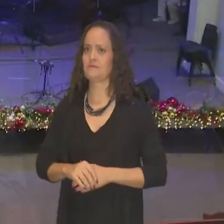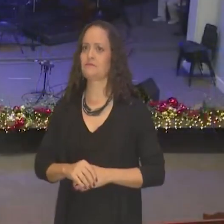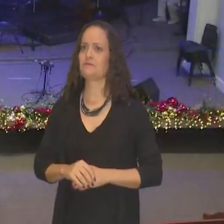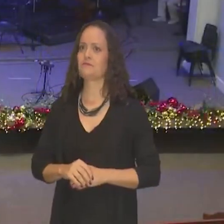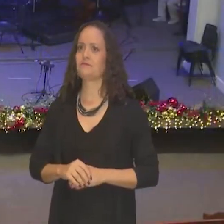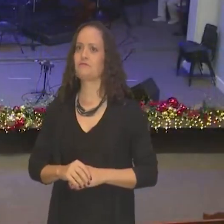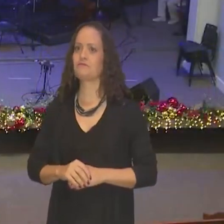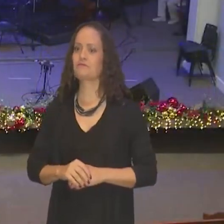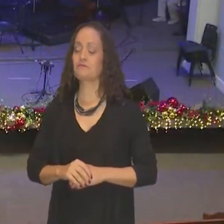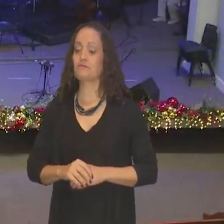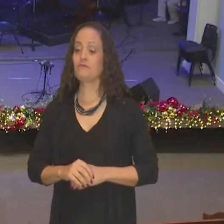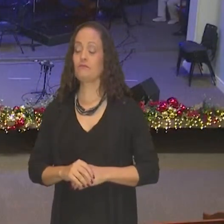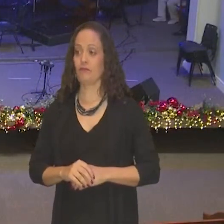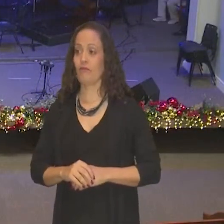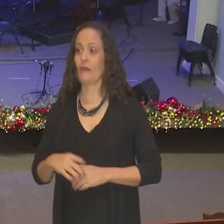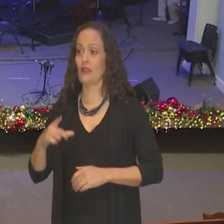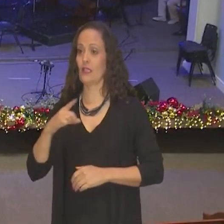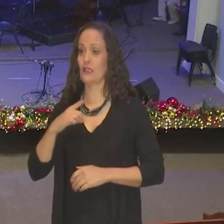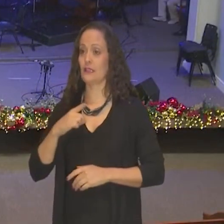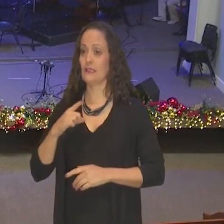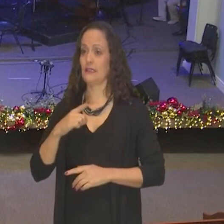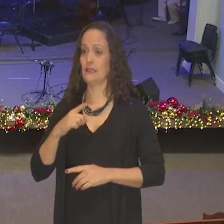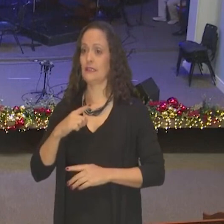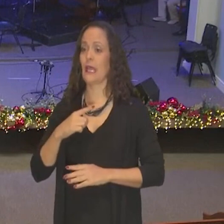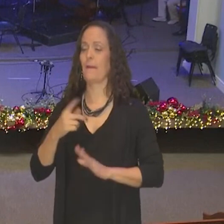algumas profecias, e tomo por base